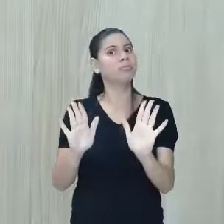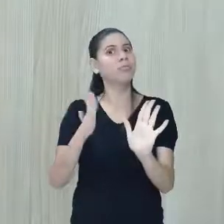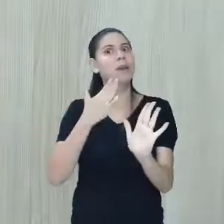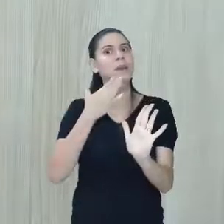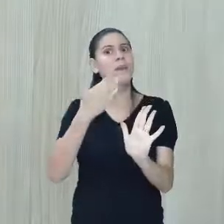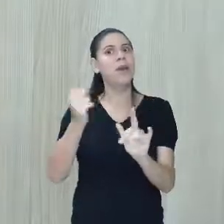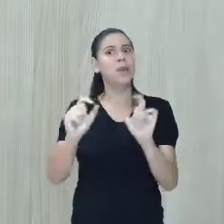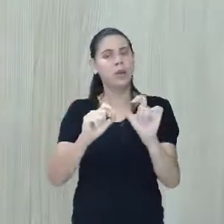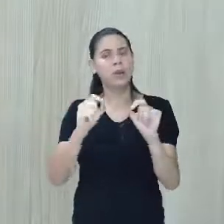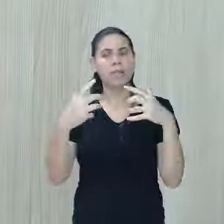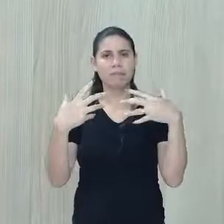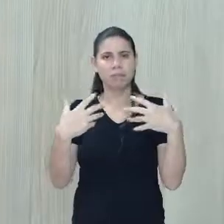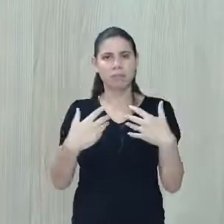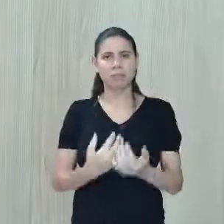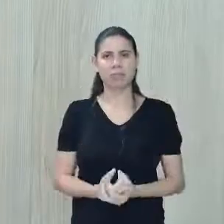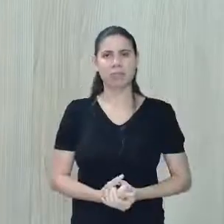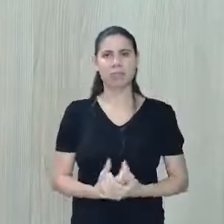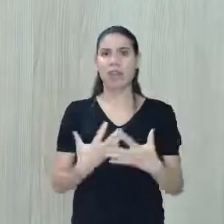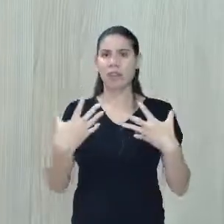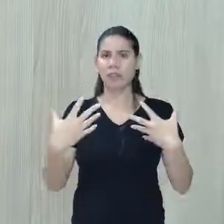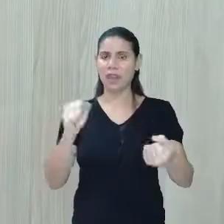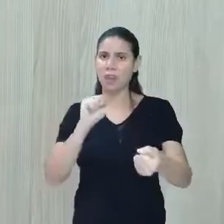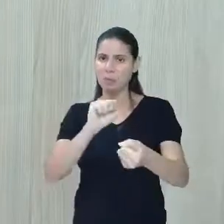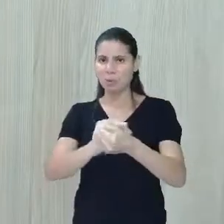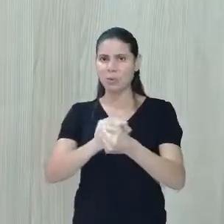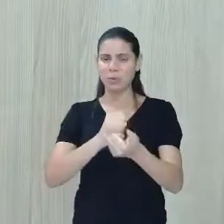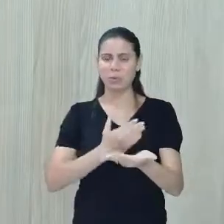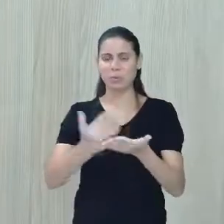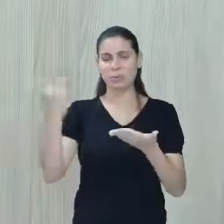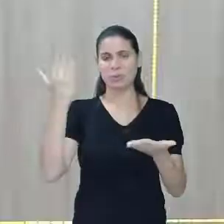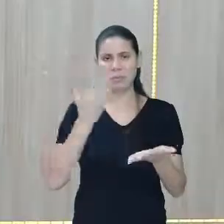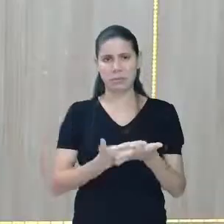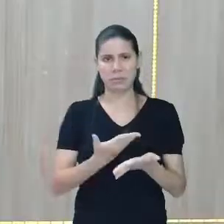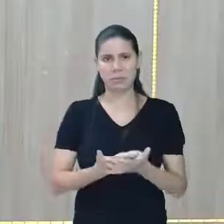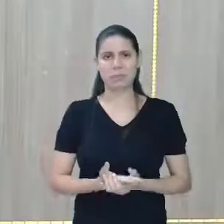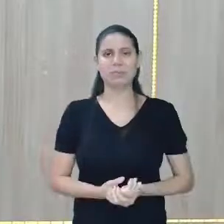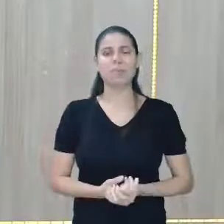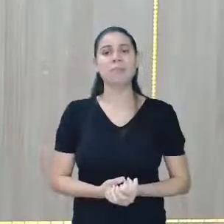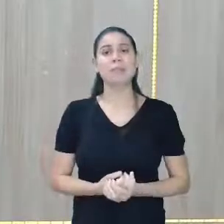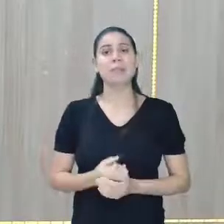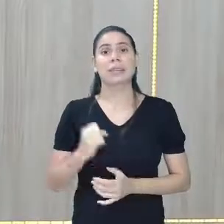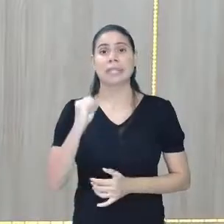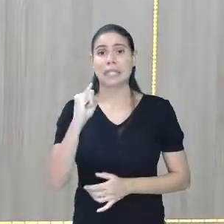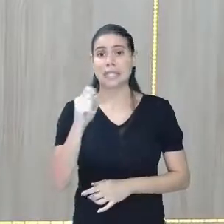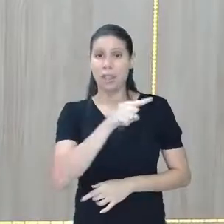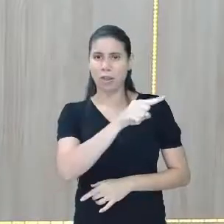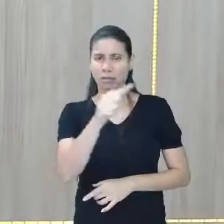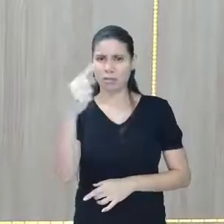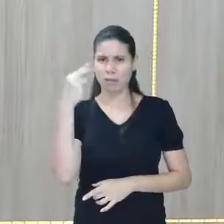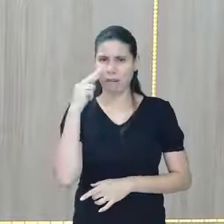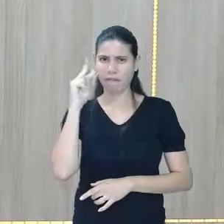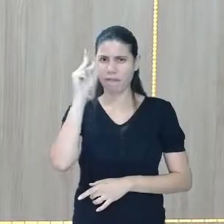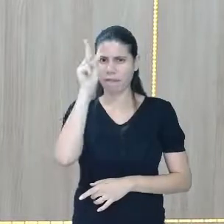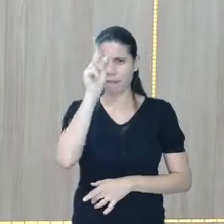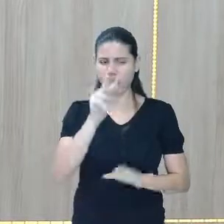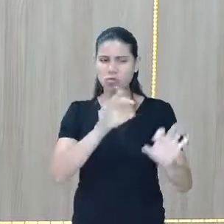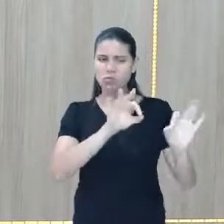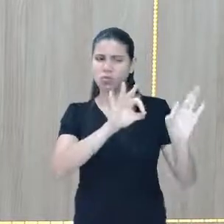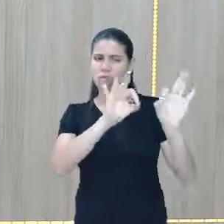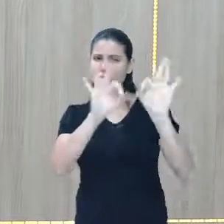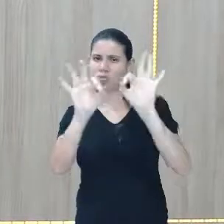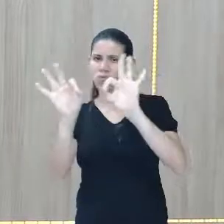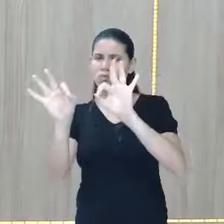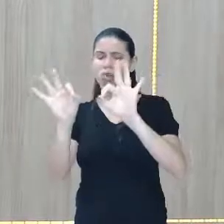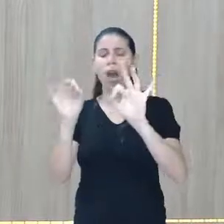Então, here we go, venha conosco e vamos começar a aula de hoje. Pois é, e se você estiver vendo a nossa aula, fazendo alguma